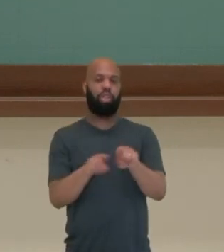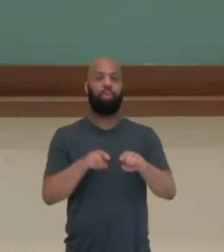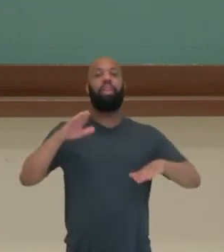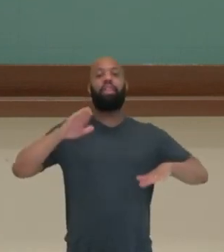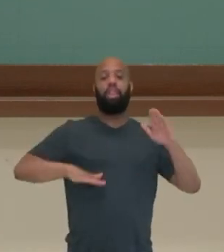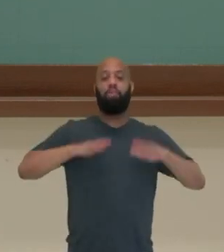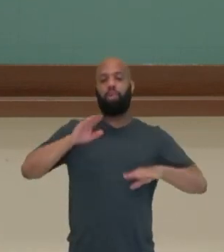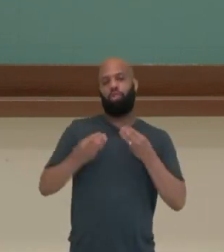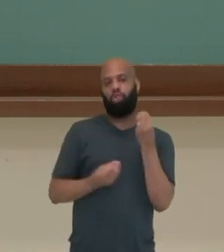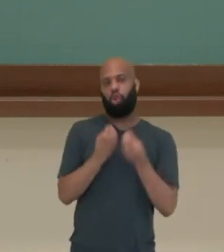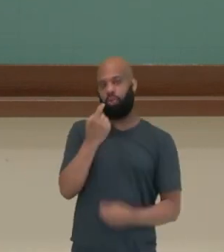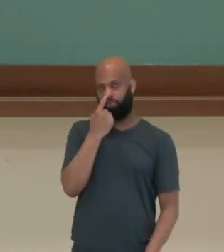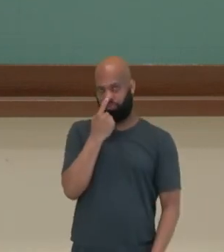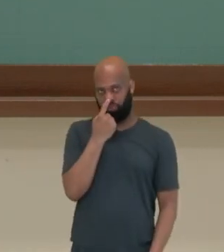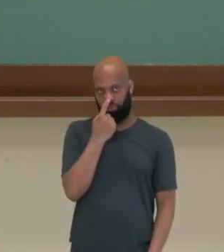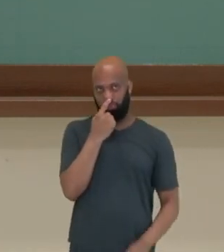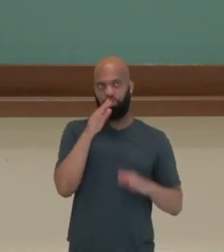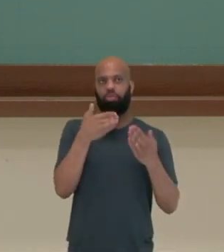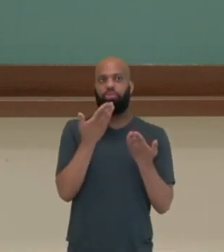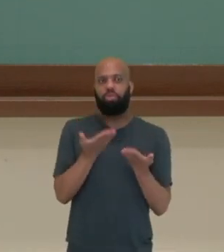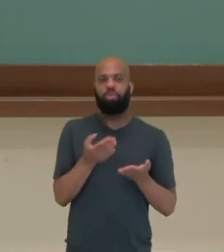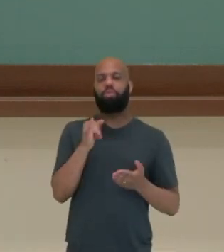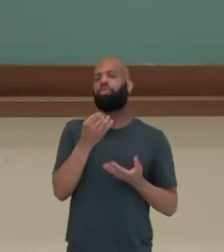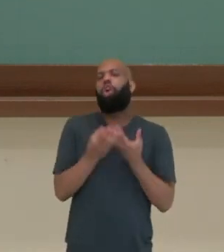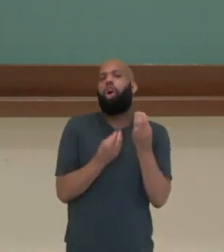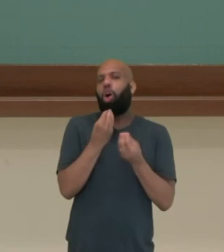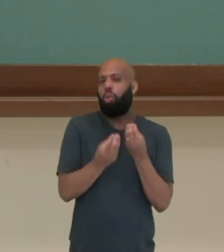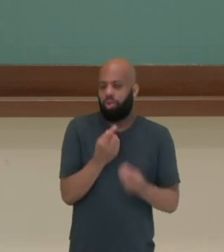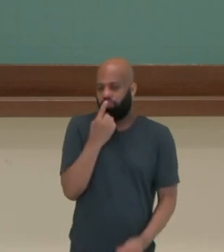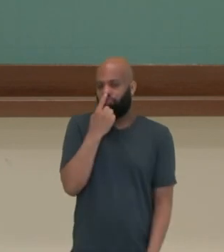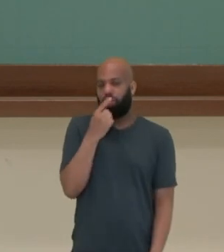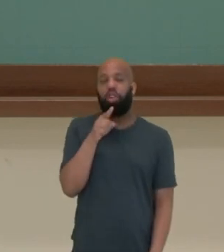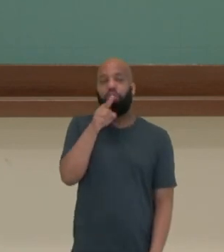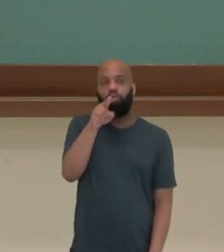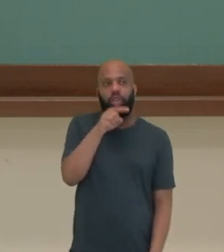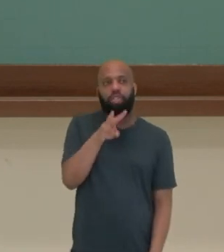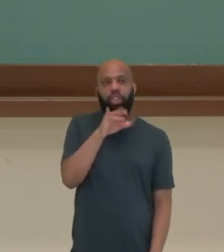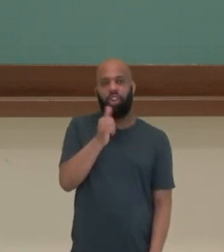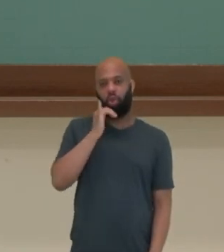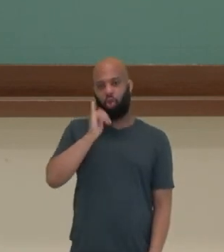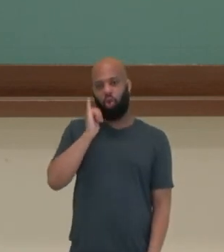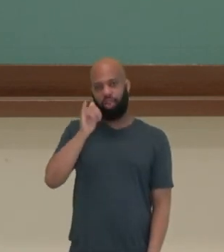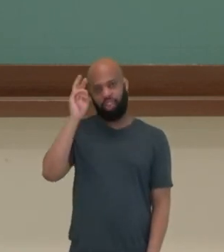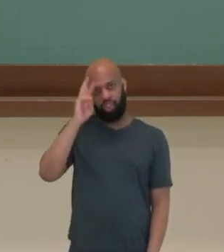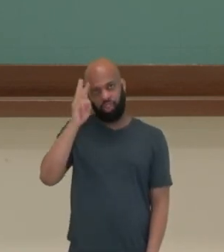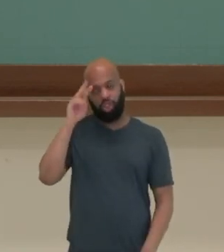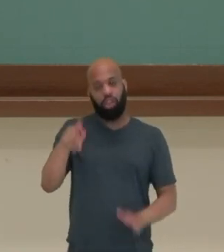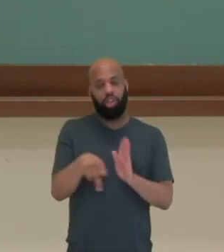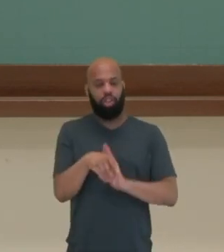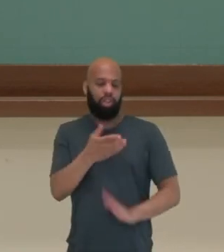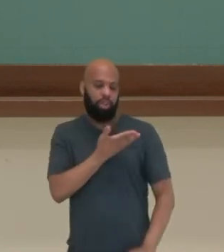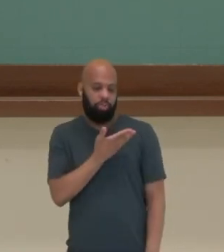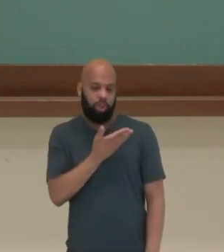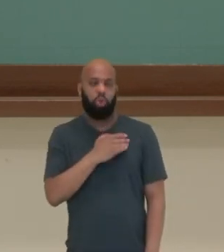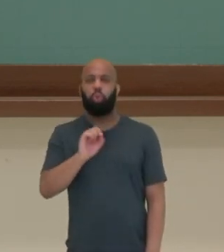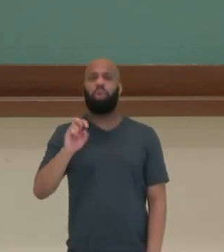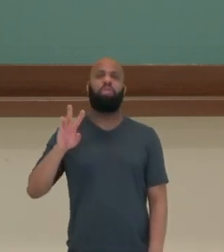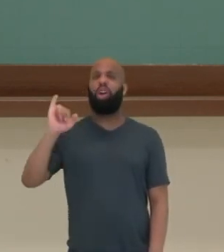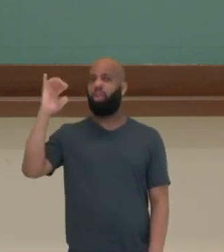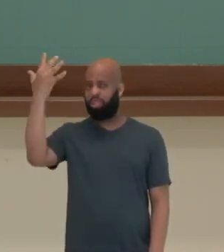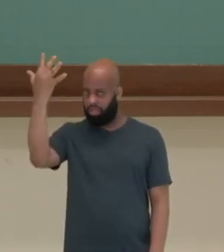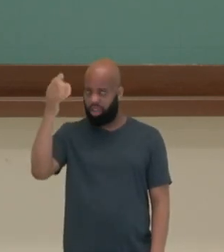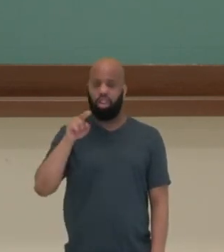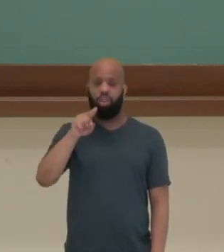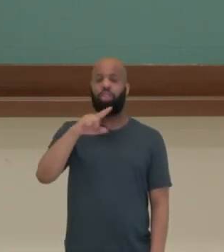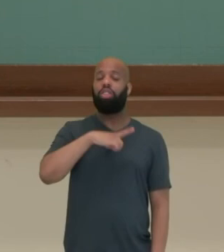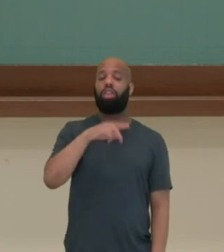de intimidade. Como o grau de intimidade é você contando fatos para um amigo, o que, que vai acontecer? Você